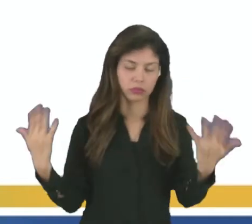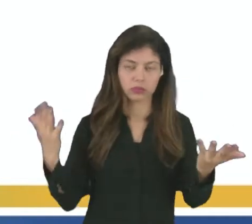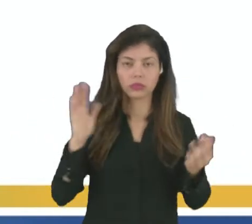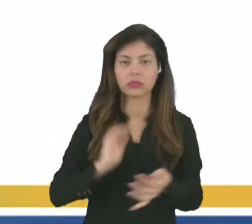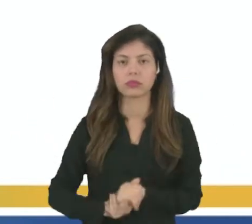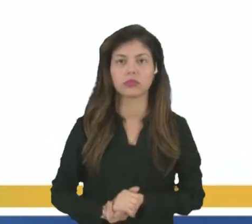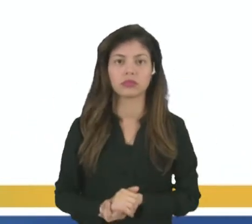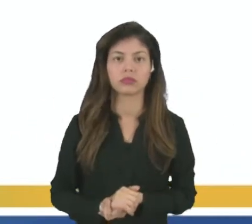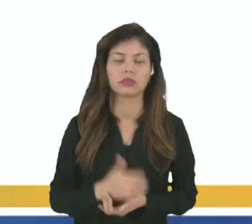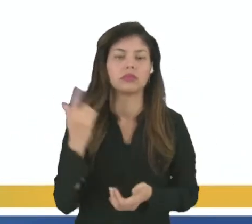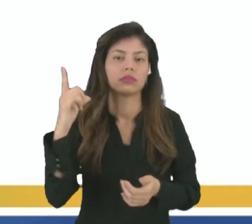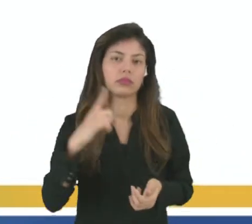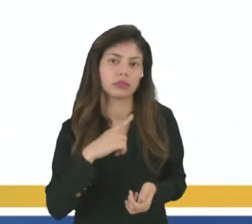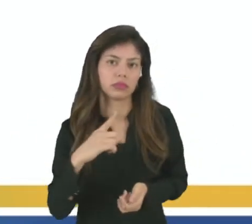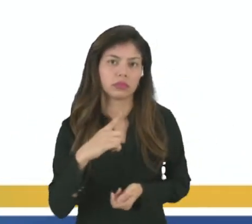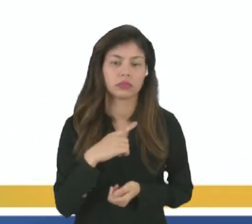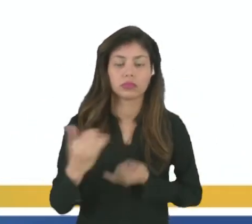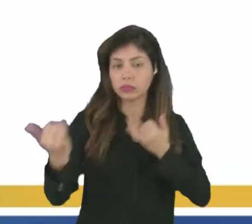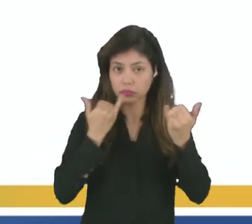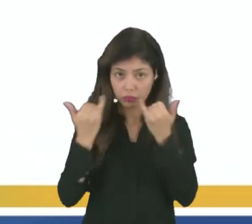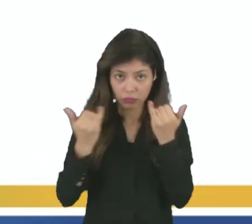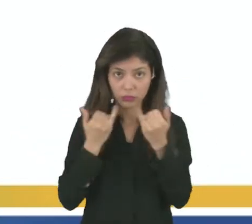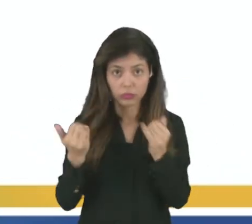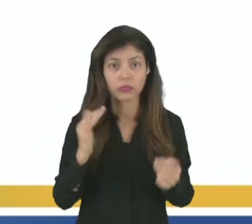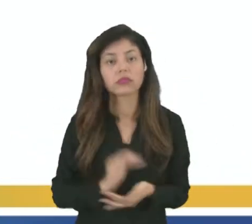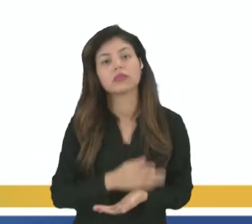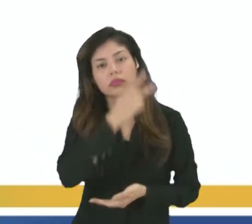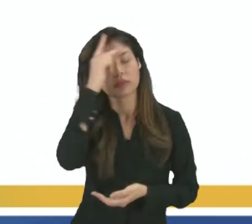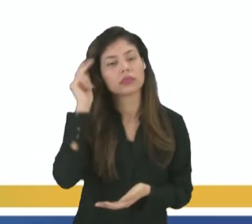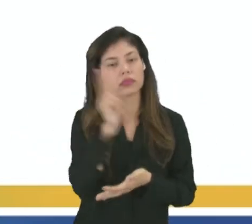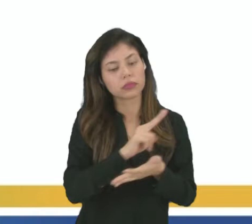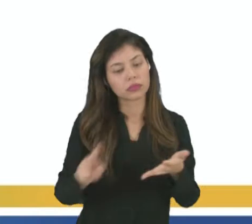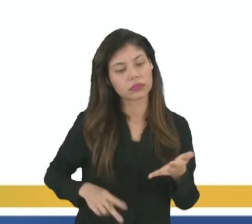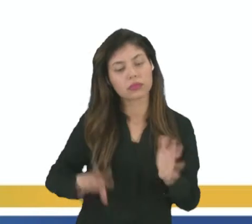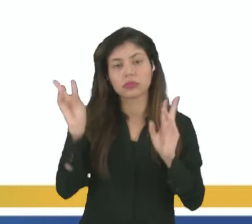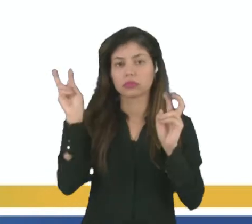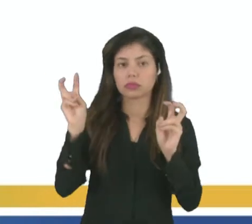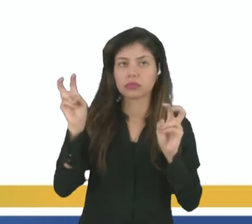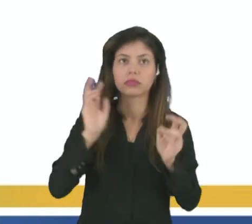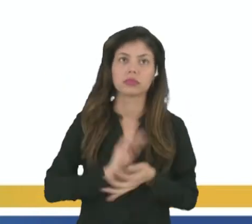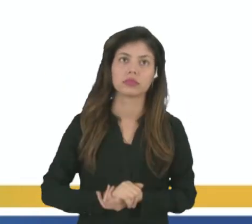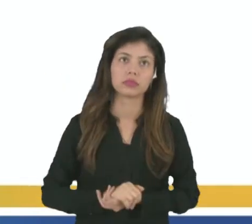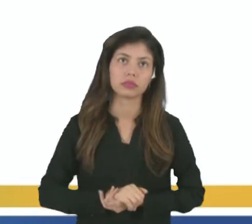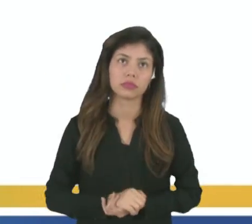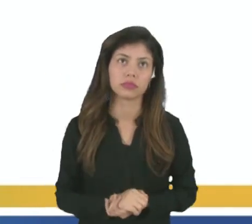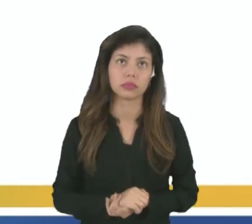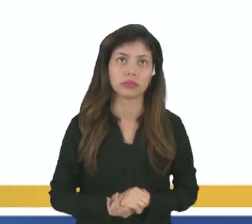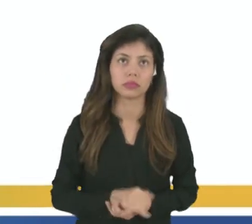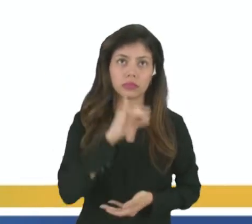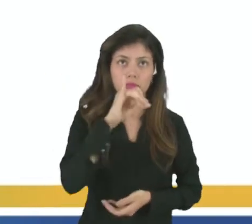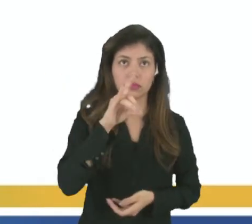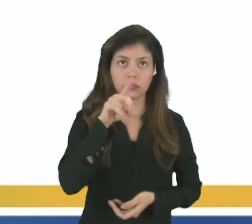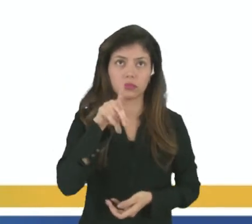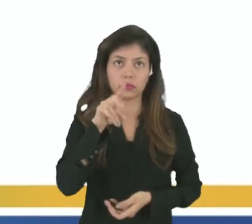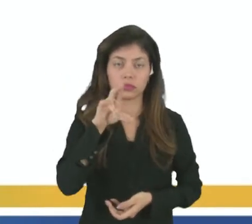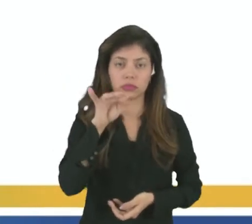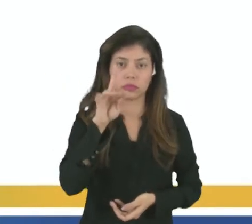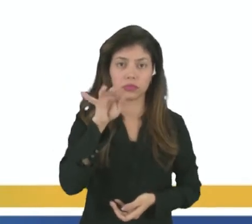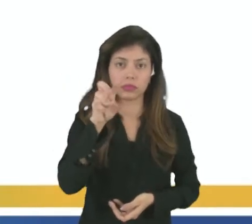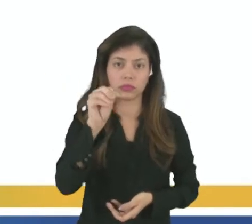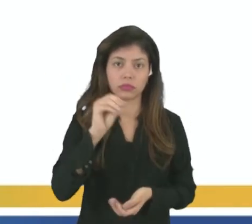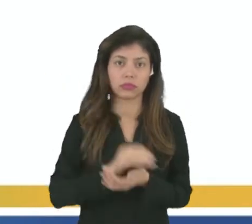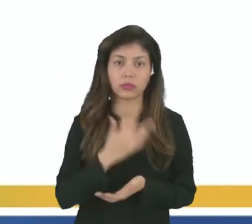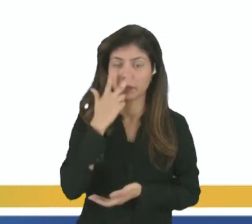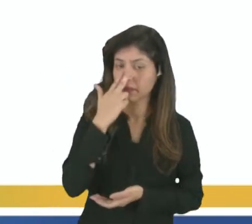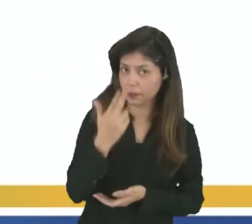seja, tem a missão de informar ao leitor sobre determinado assunto. O indicativo,